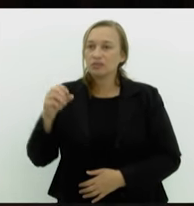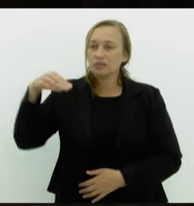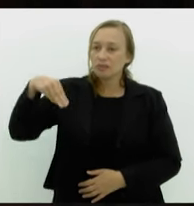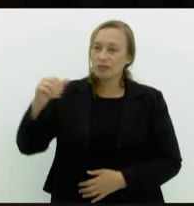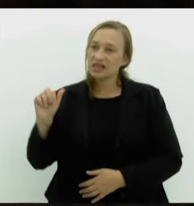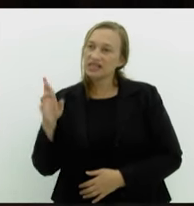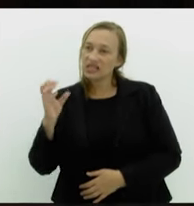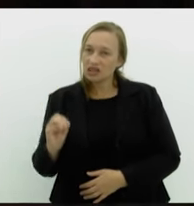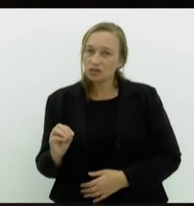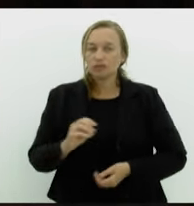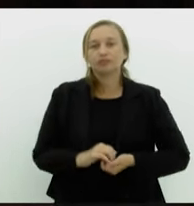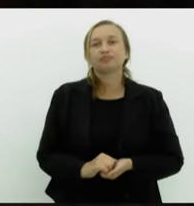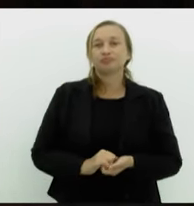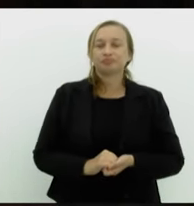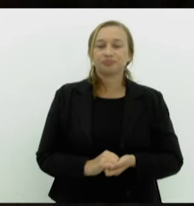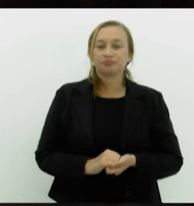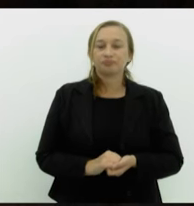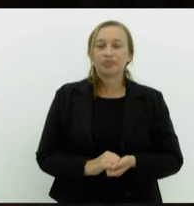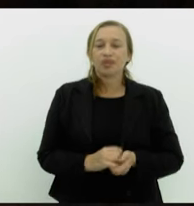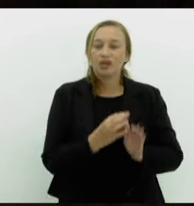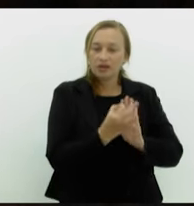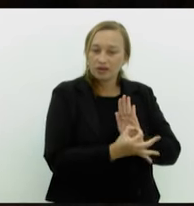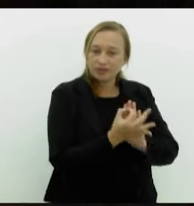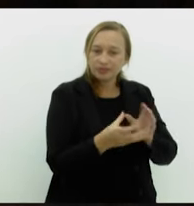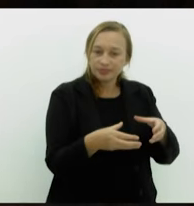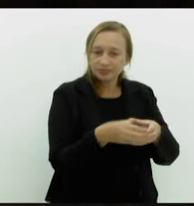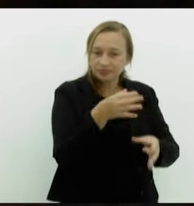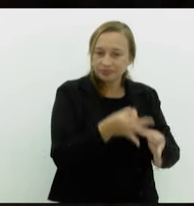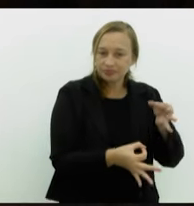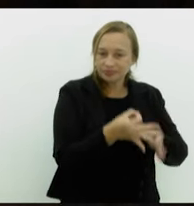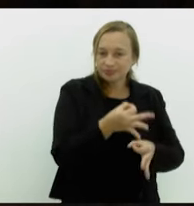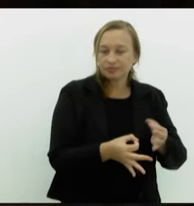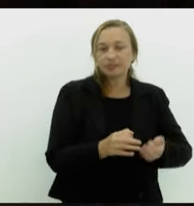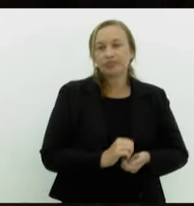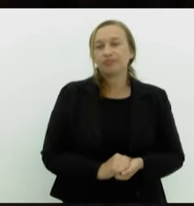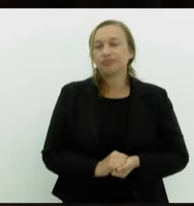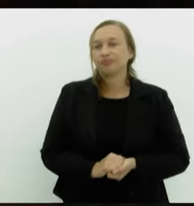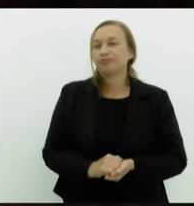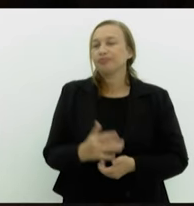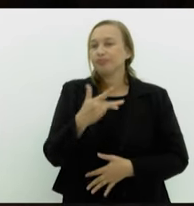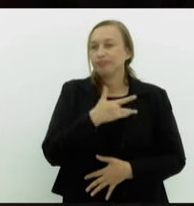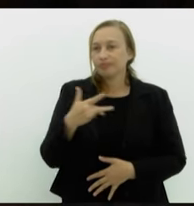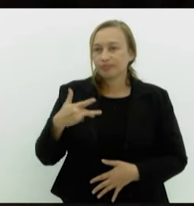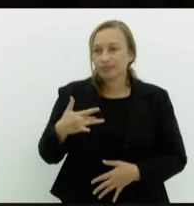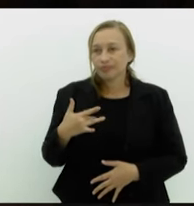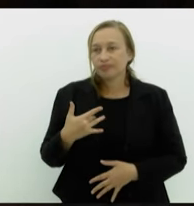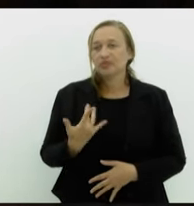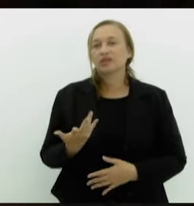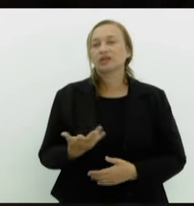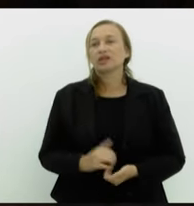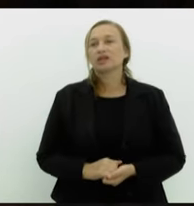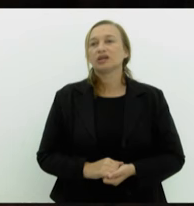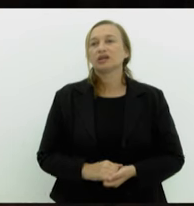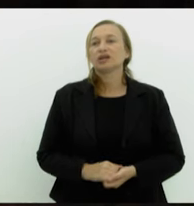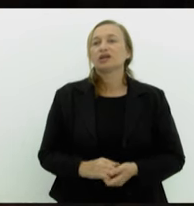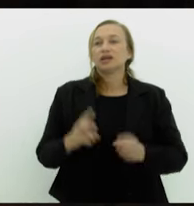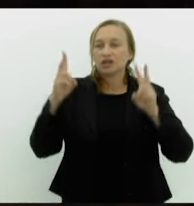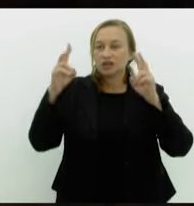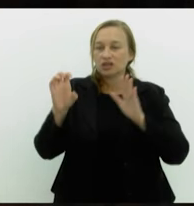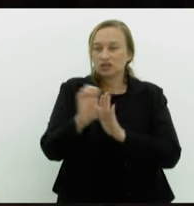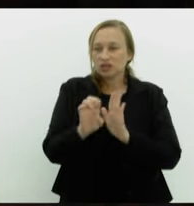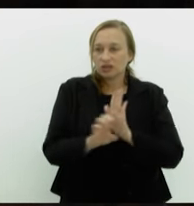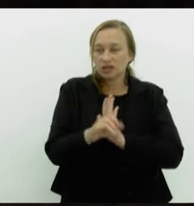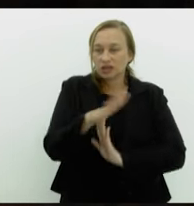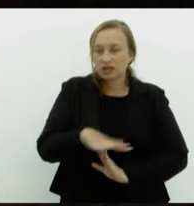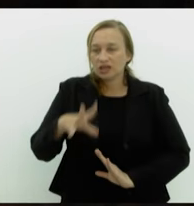Carlos Macedo, pendendo de parecer das Comissões de Constituição e Justiça, de Saúde, de Assunto da Criança e do